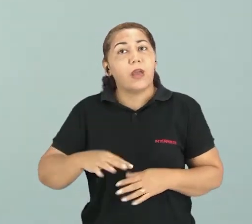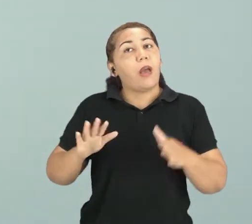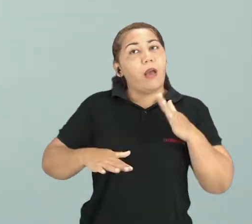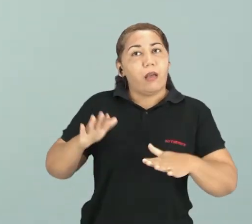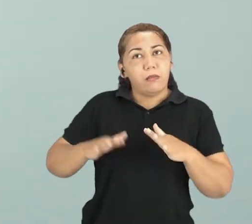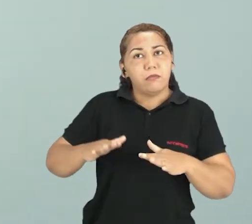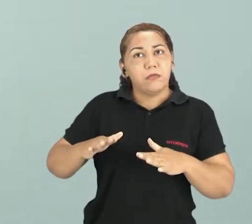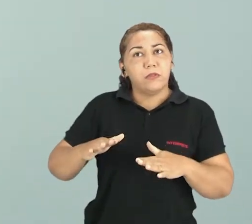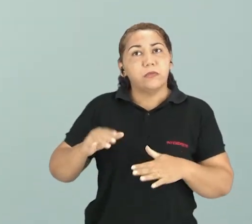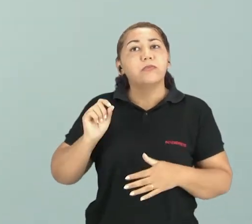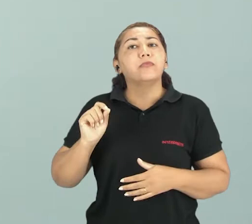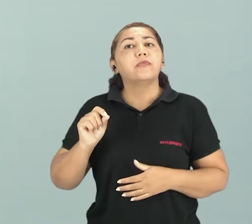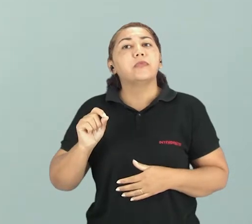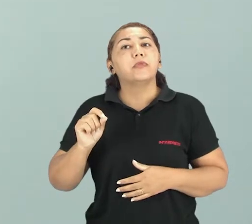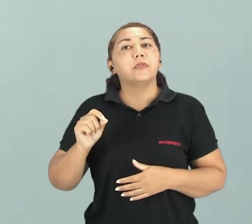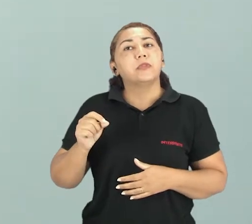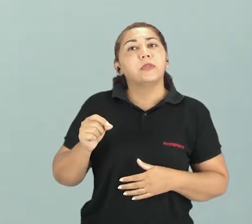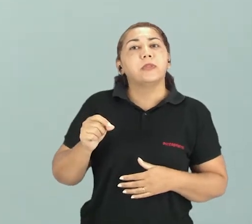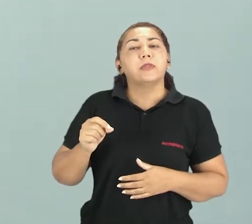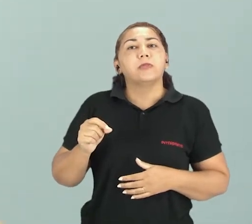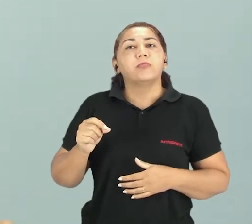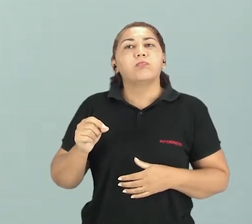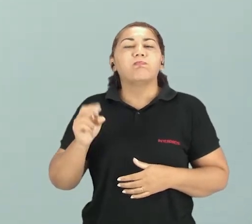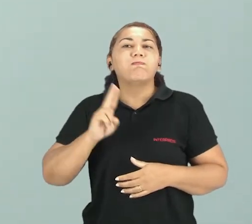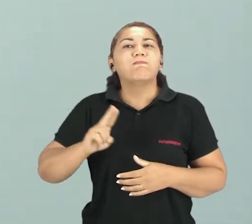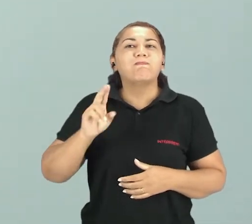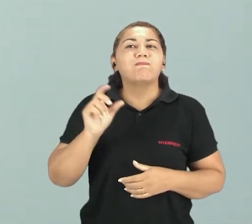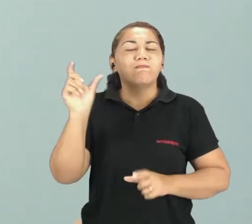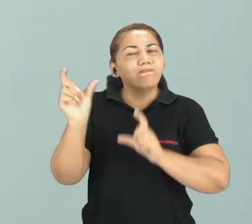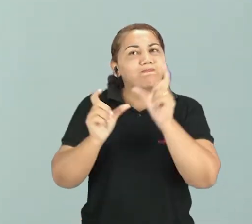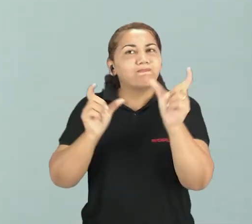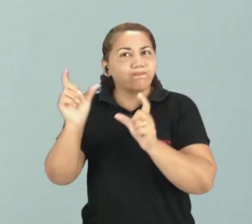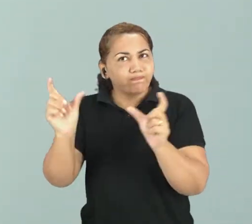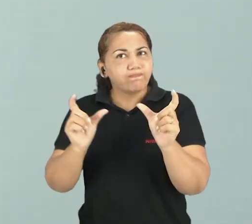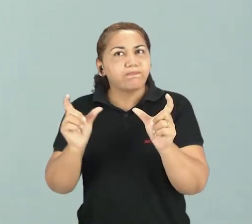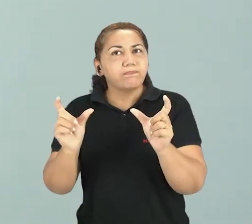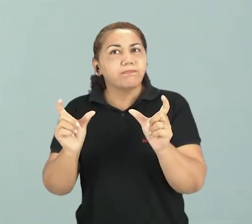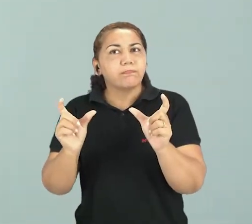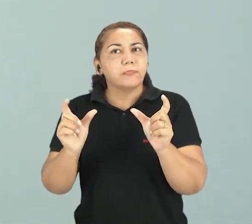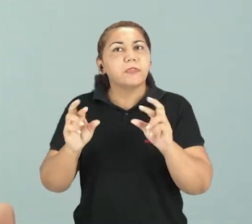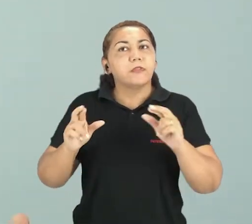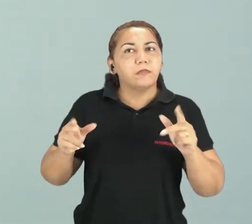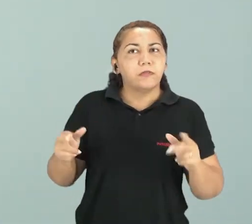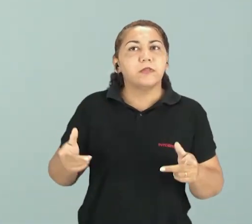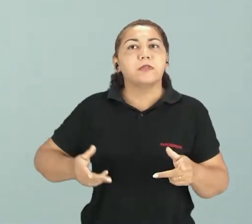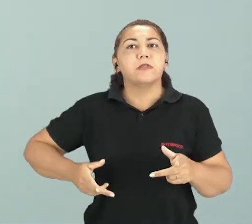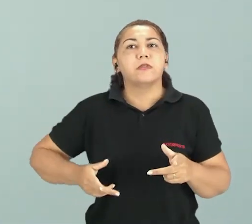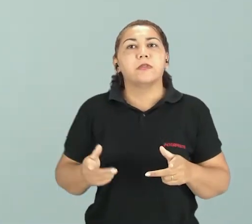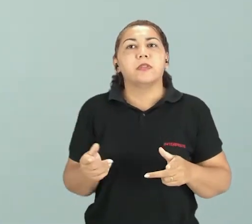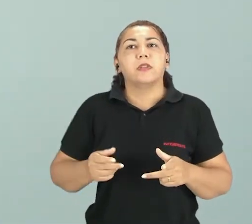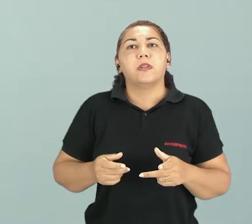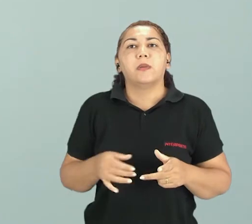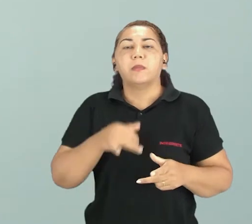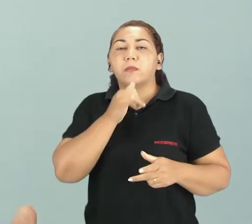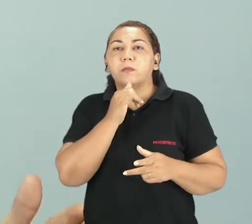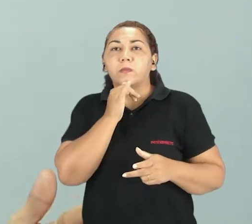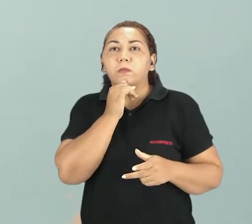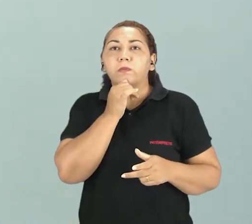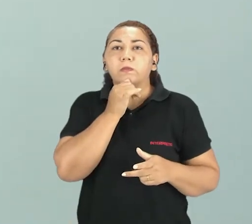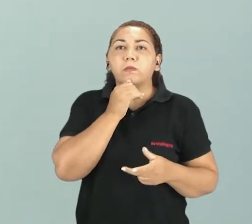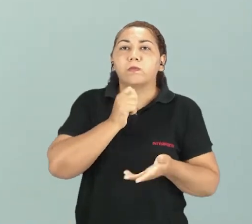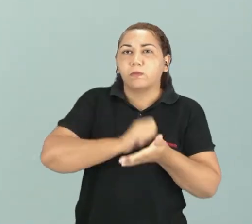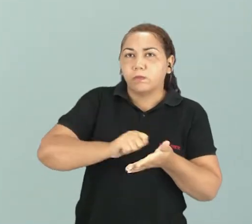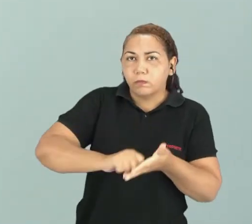às vezes, numa palestra eu estou usando o termo, mas quando eu vou elaborar o texto para entregar ao professor, eu tenho que seguir as regras